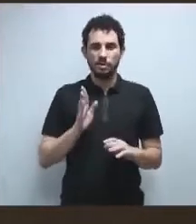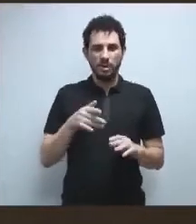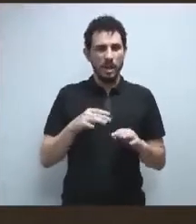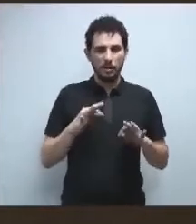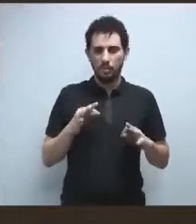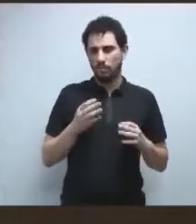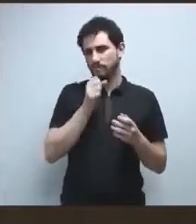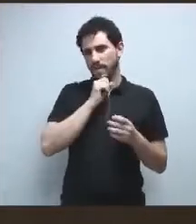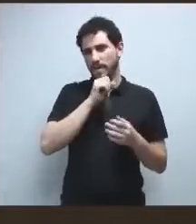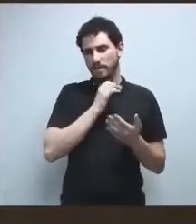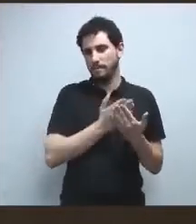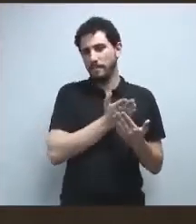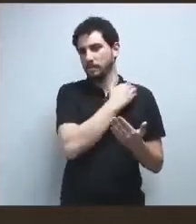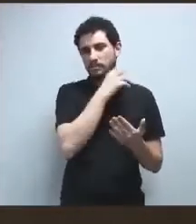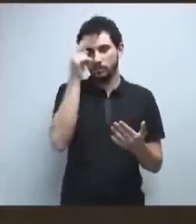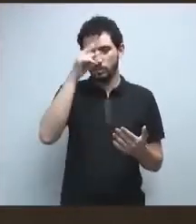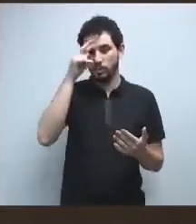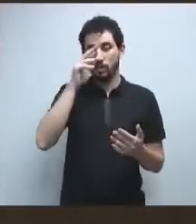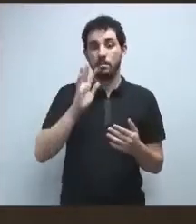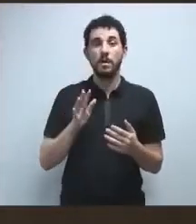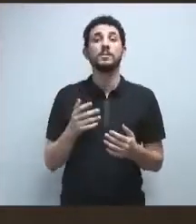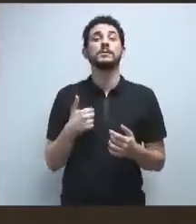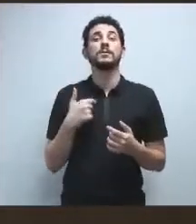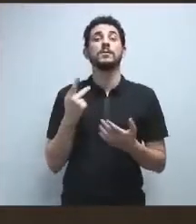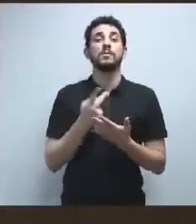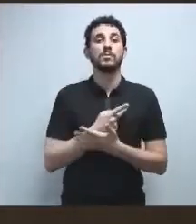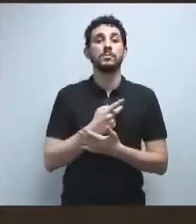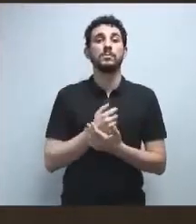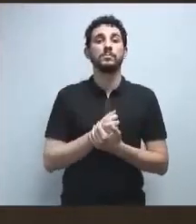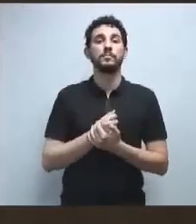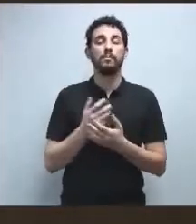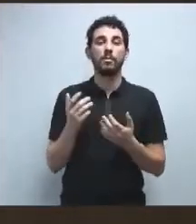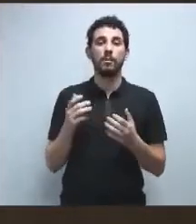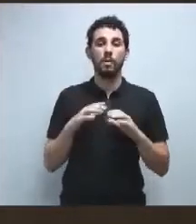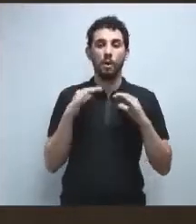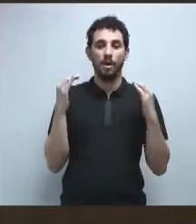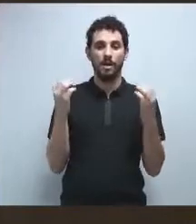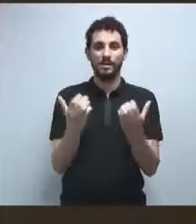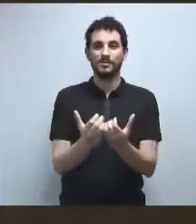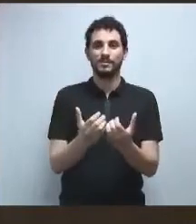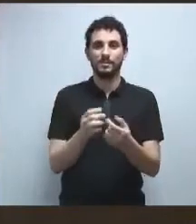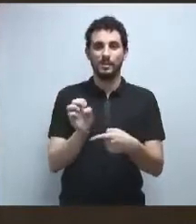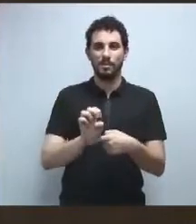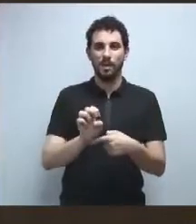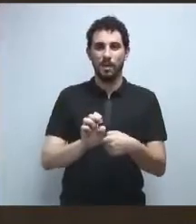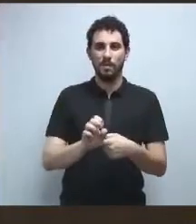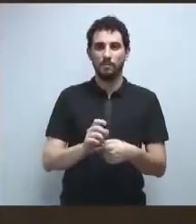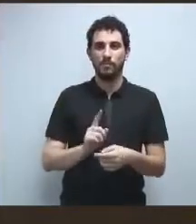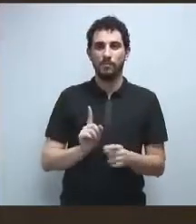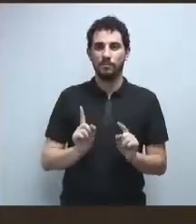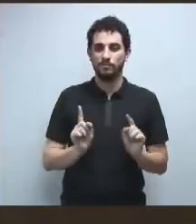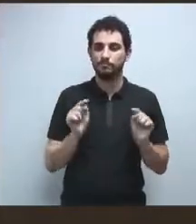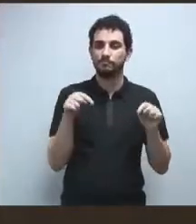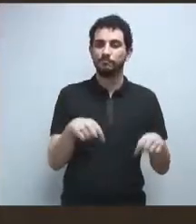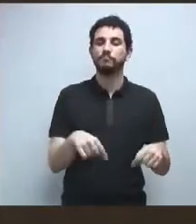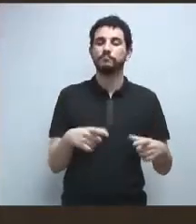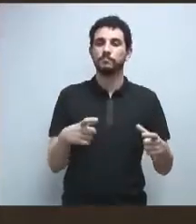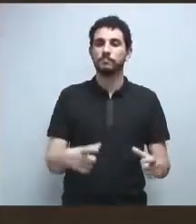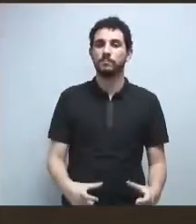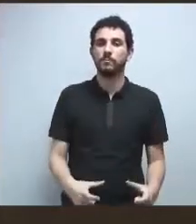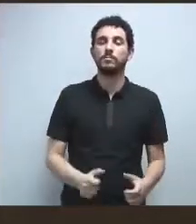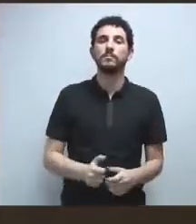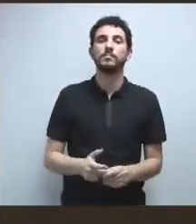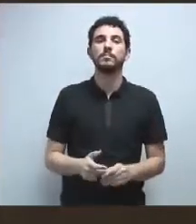prescrito é mas nós tivemos um congresso estadual num determinado estado e aí